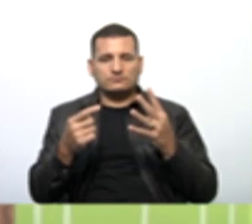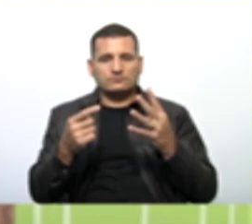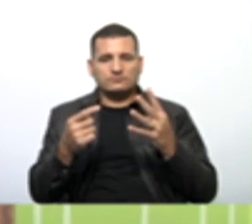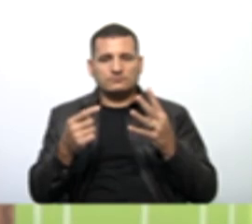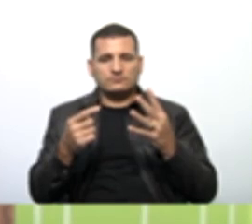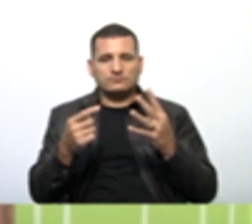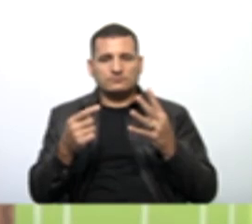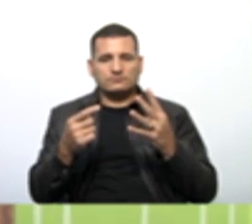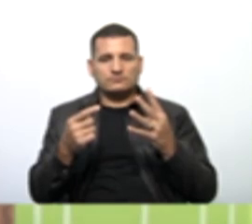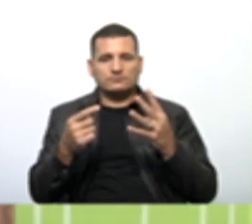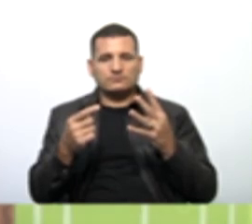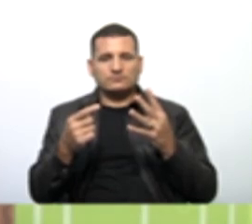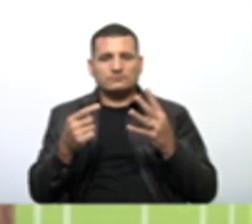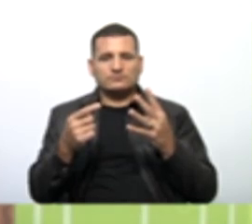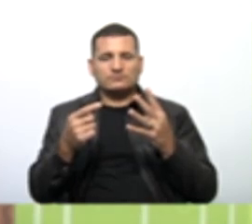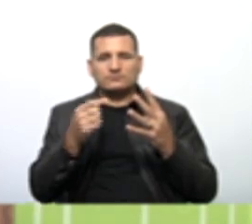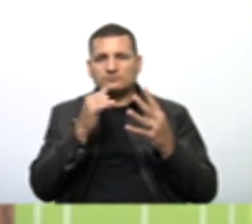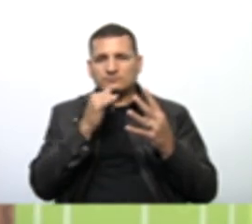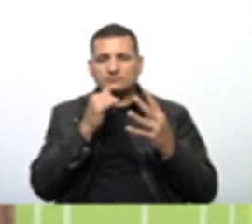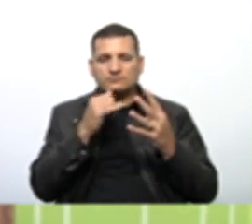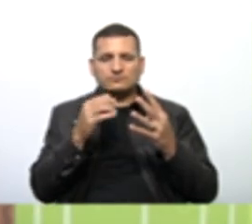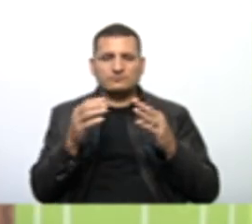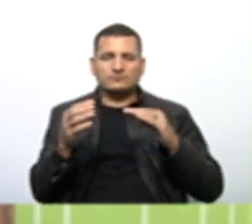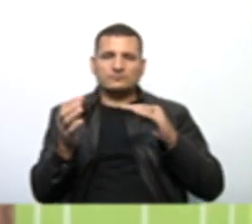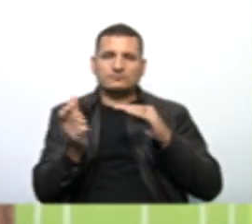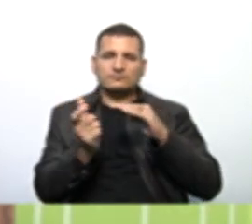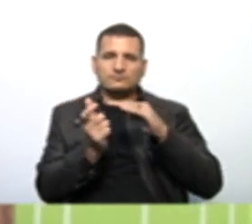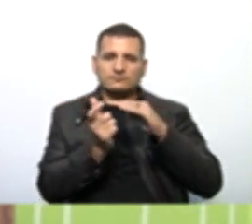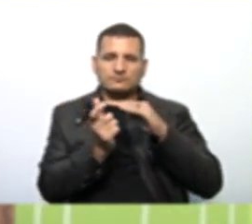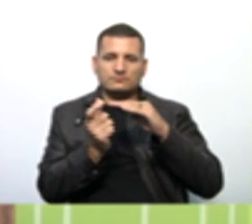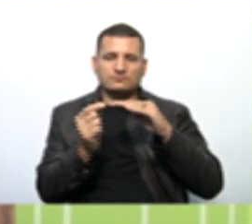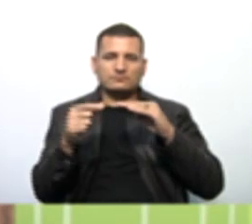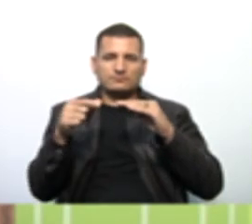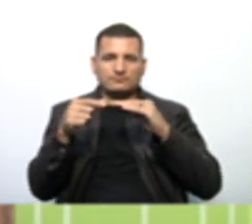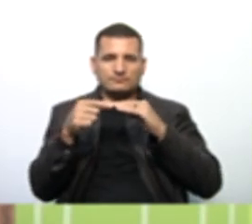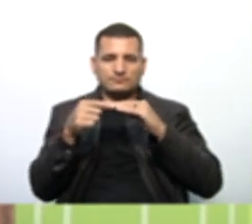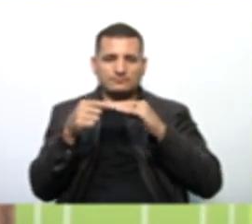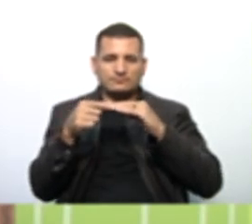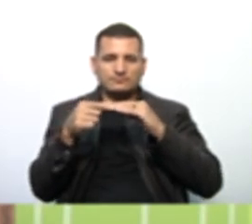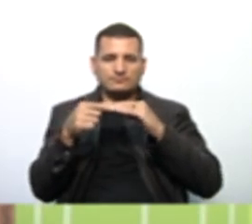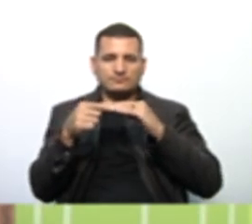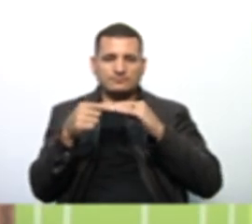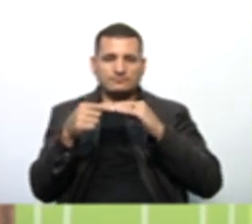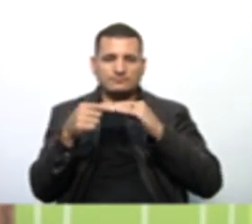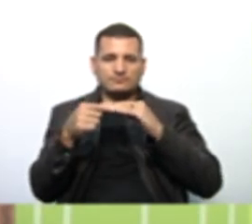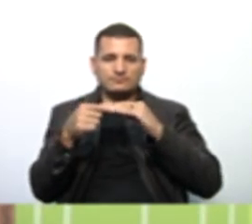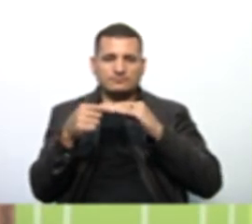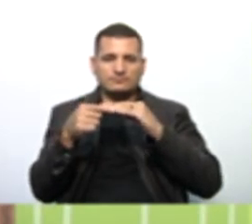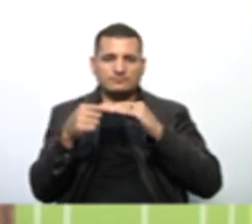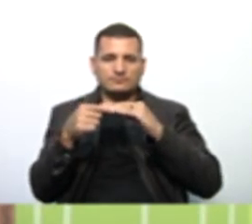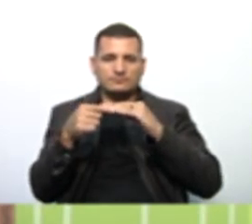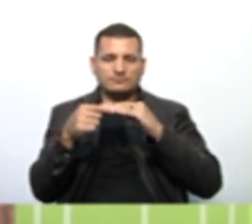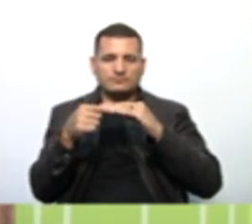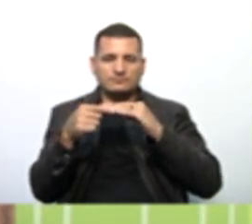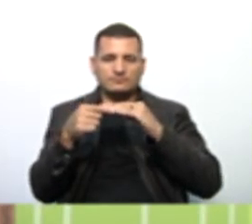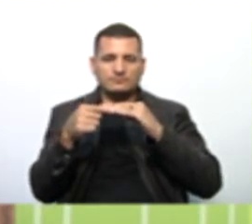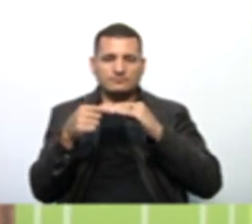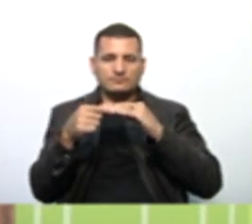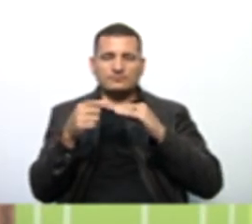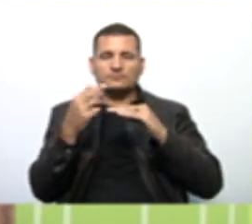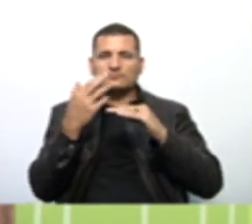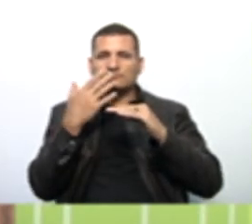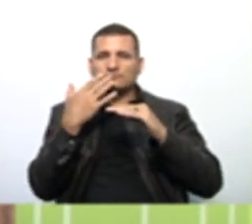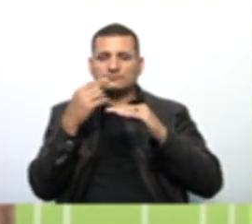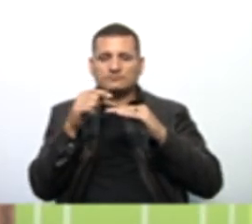mesmo jeito chance como a si mesmo e observe que os fios aqui colorido estão para fora 7 ele tá aqui pra fora